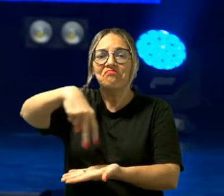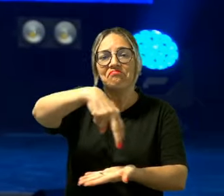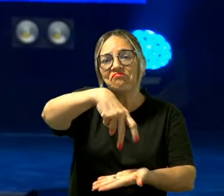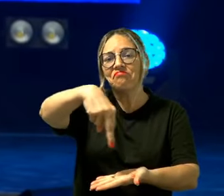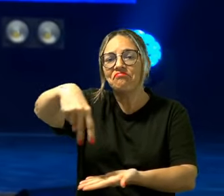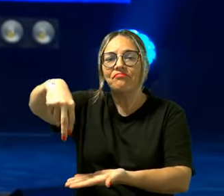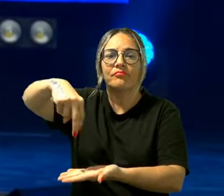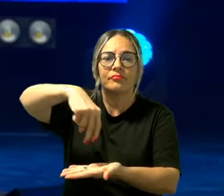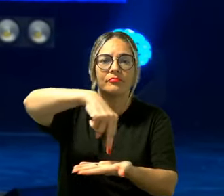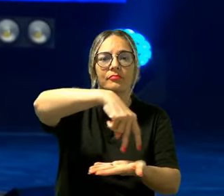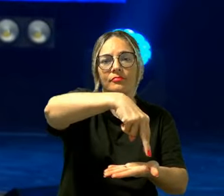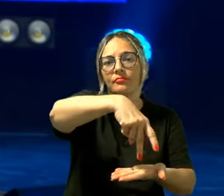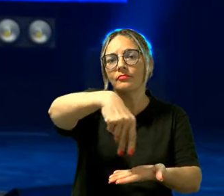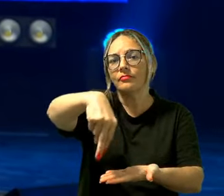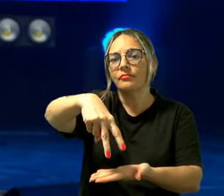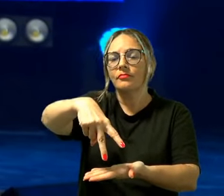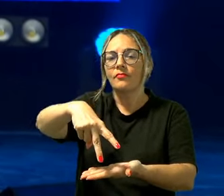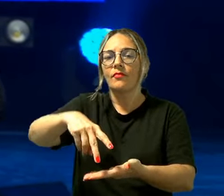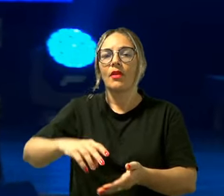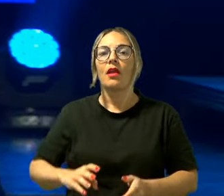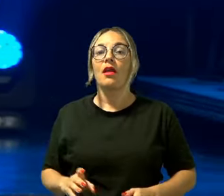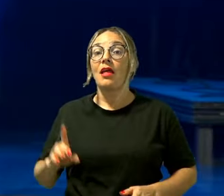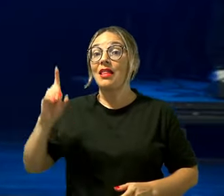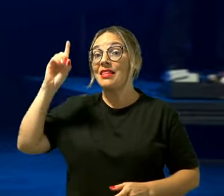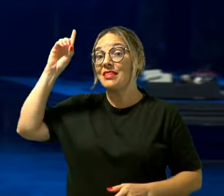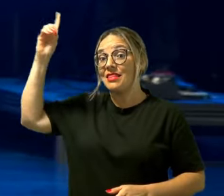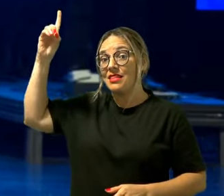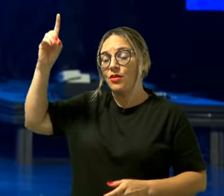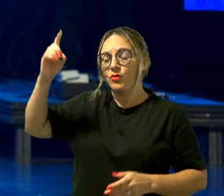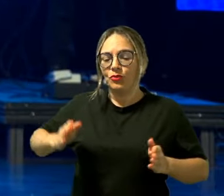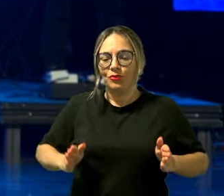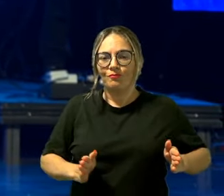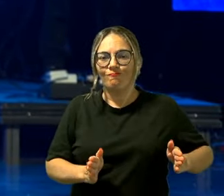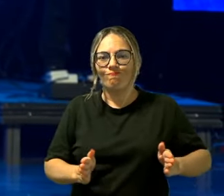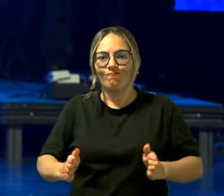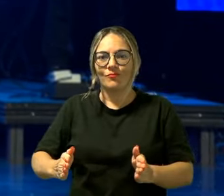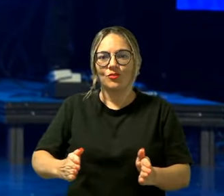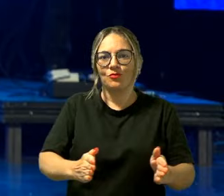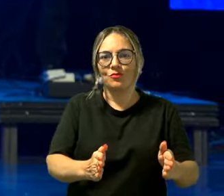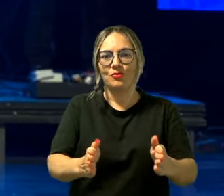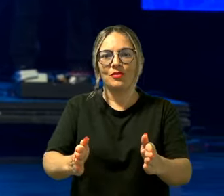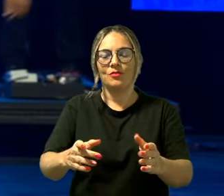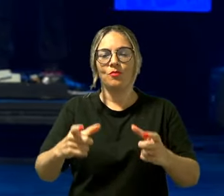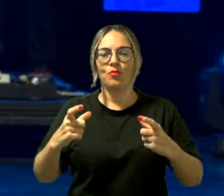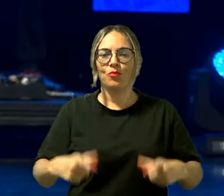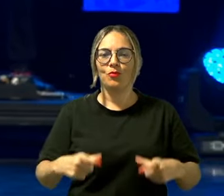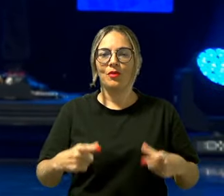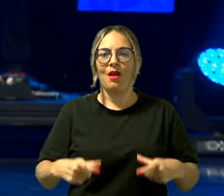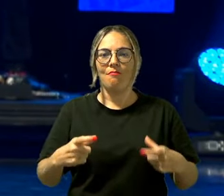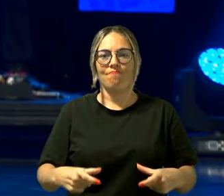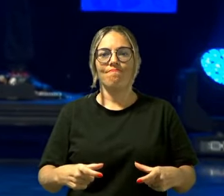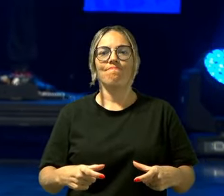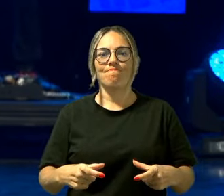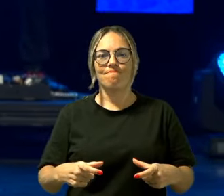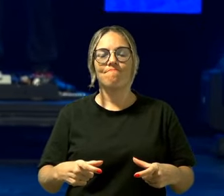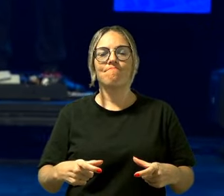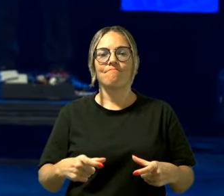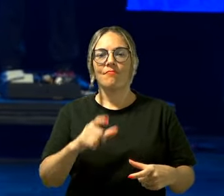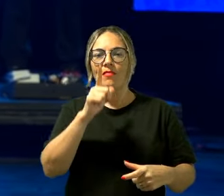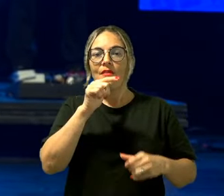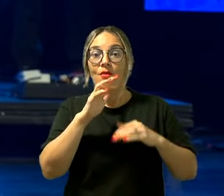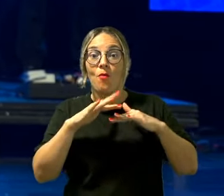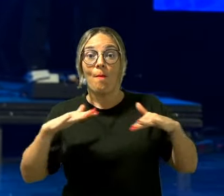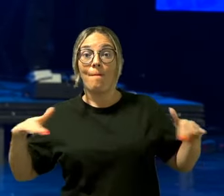que o próprio Deus os conduziu para um lugar onde à frente tinha uma vermelha. Só